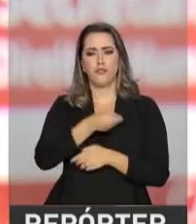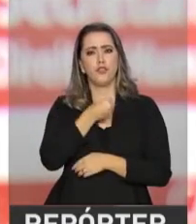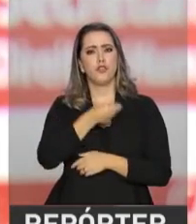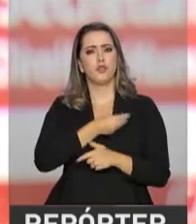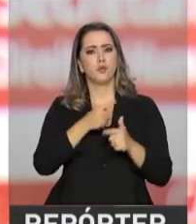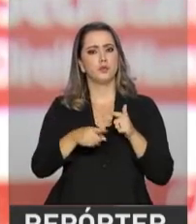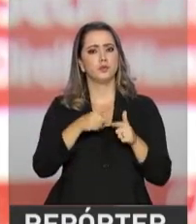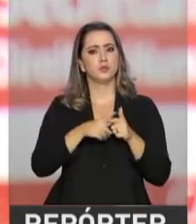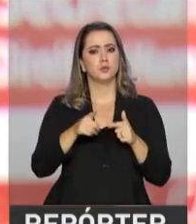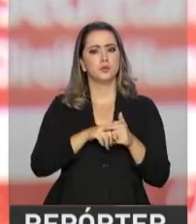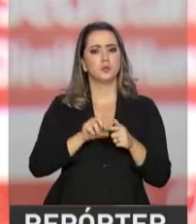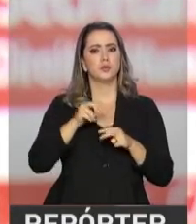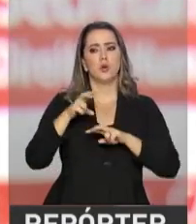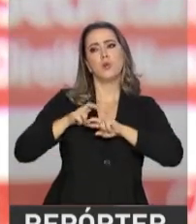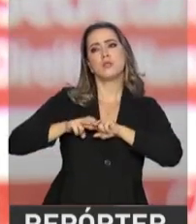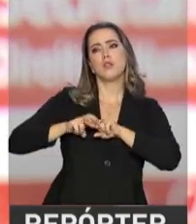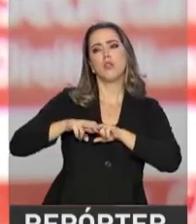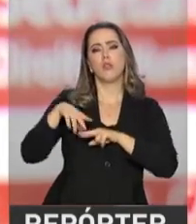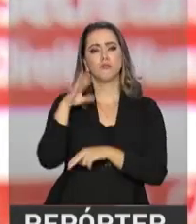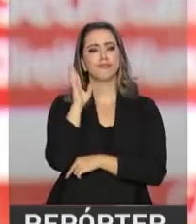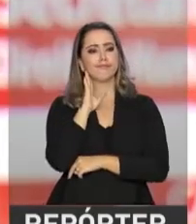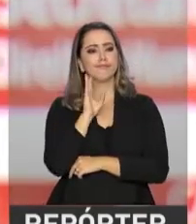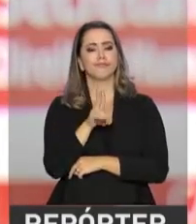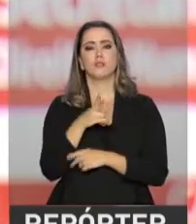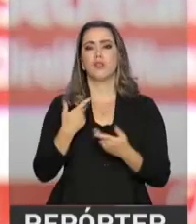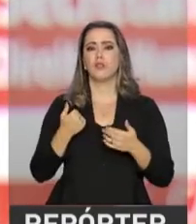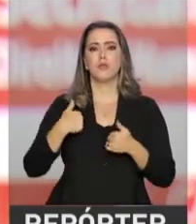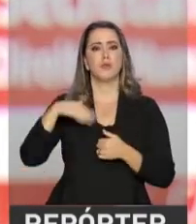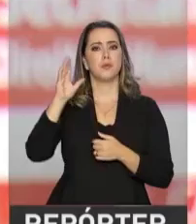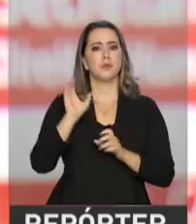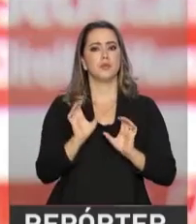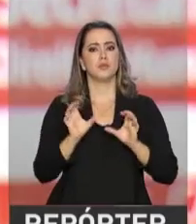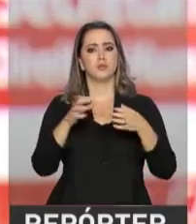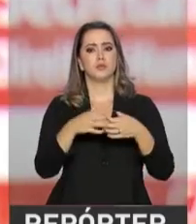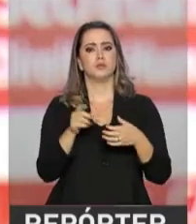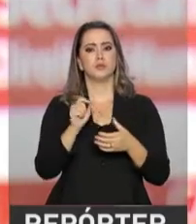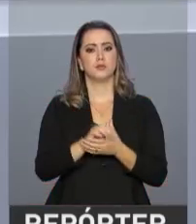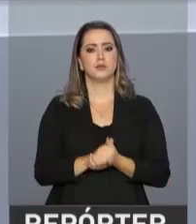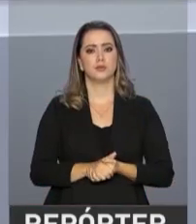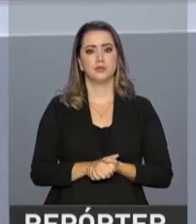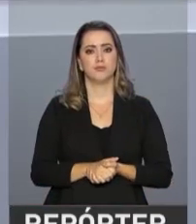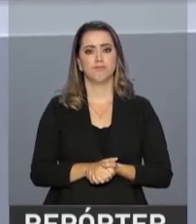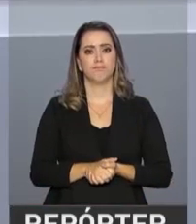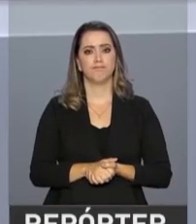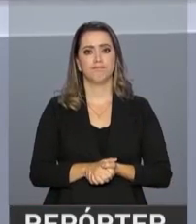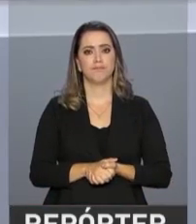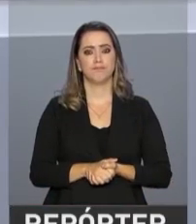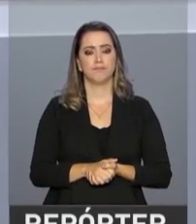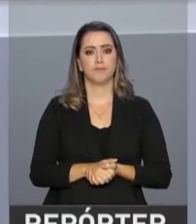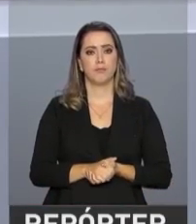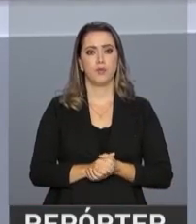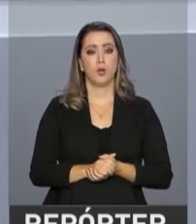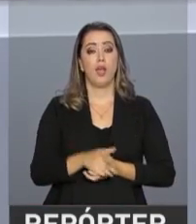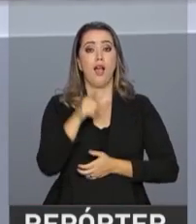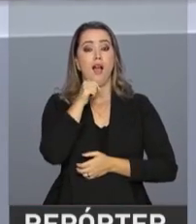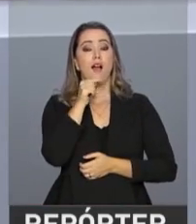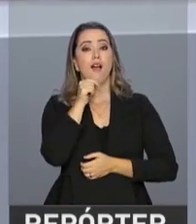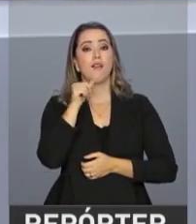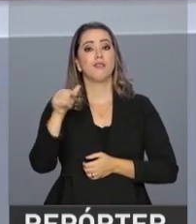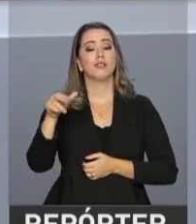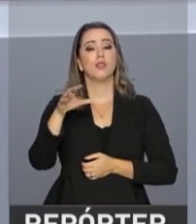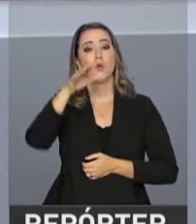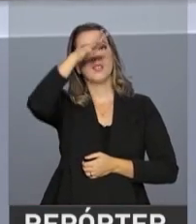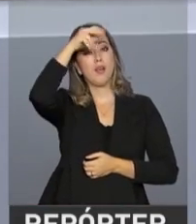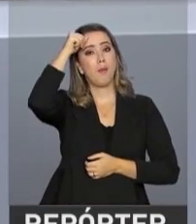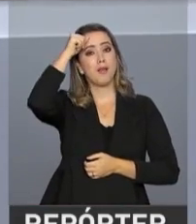não de quem está sentado no escritório por mais boa vontade que o funcionário do governo tempo as bacias hidrográficas da